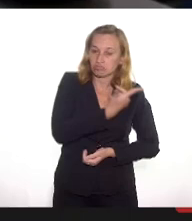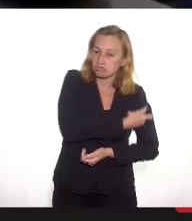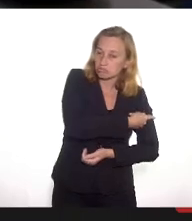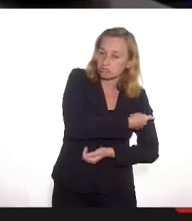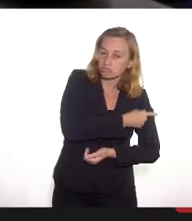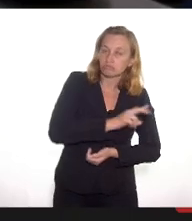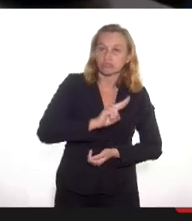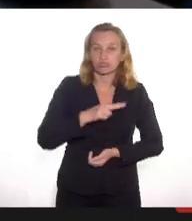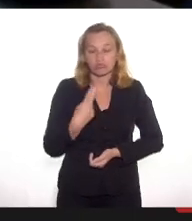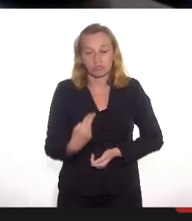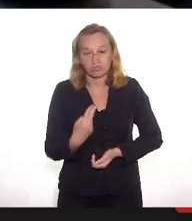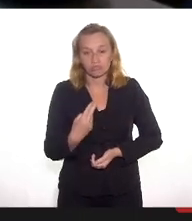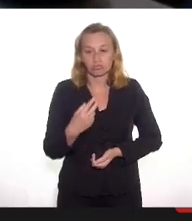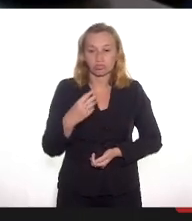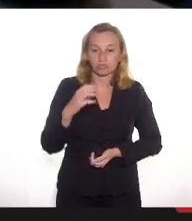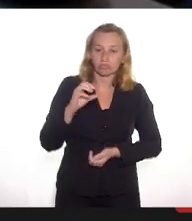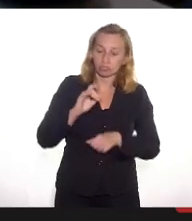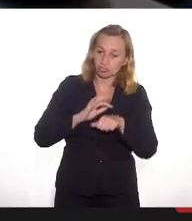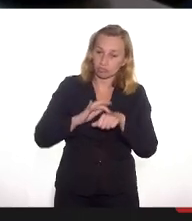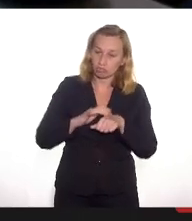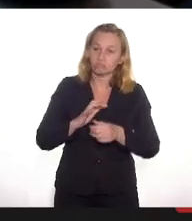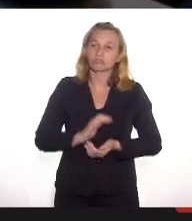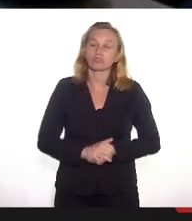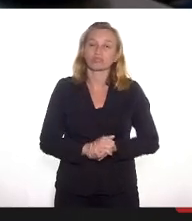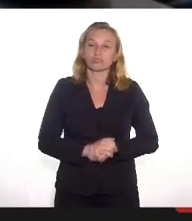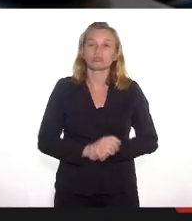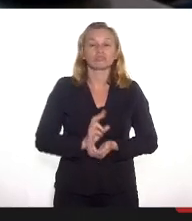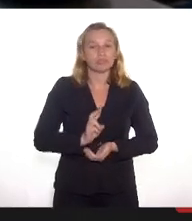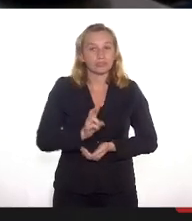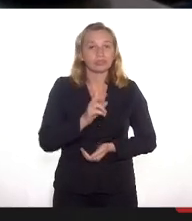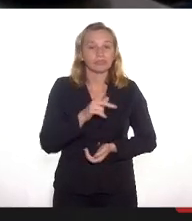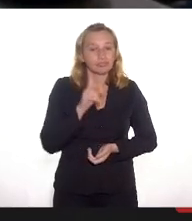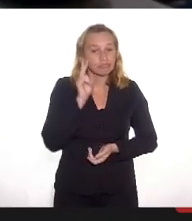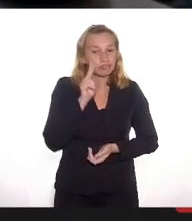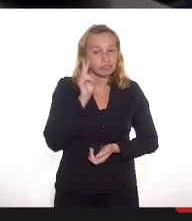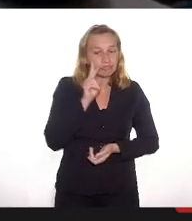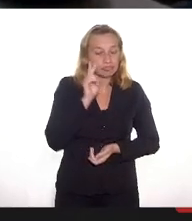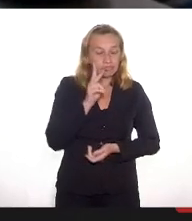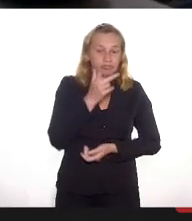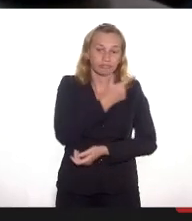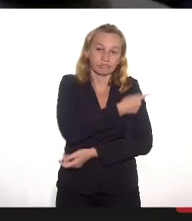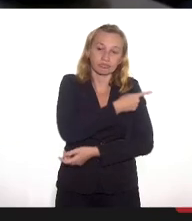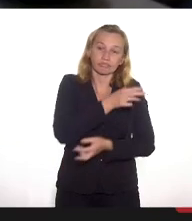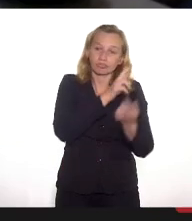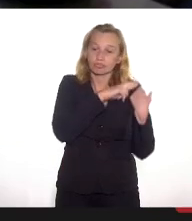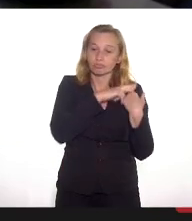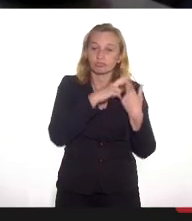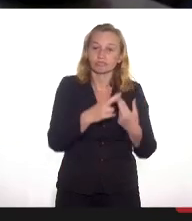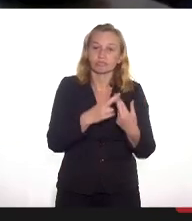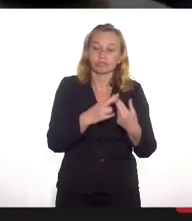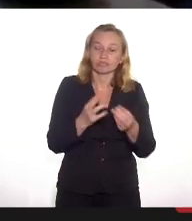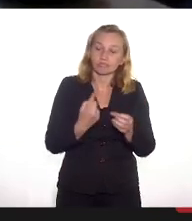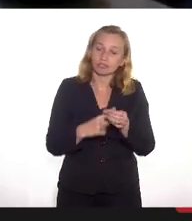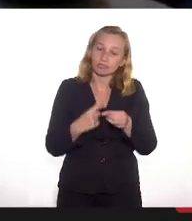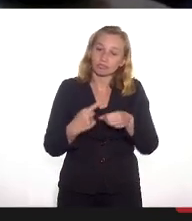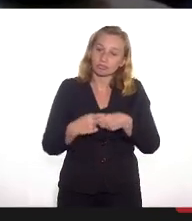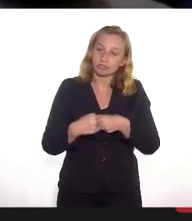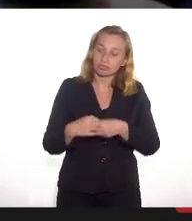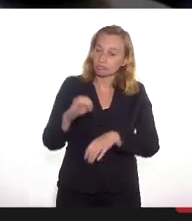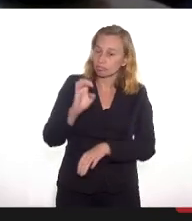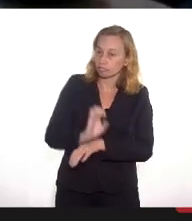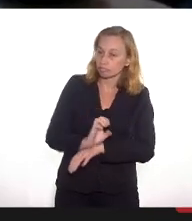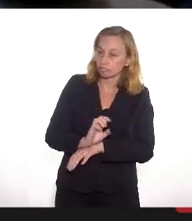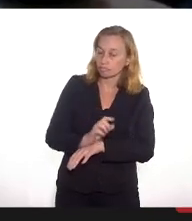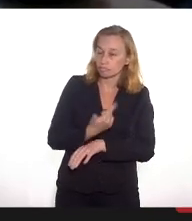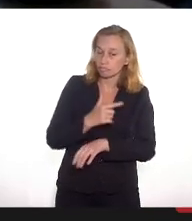vacinar ou comunidade e a gente sempre lembra que a vacina é responsabilidade do município estado não